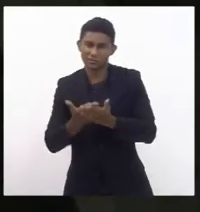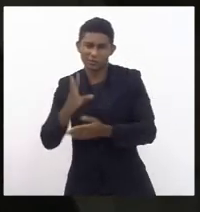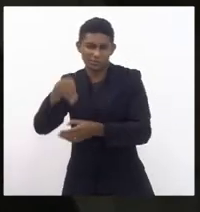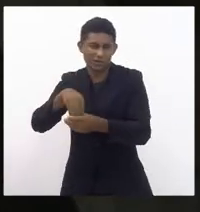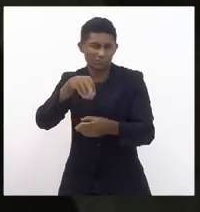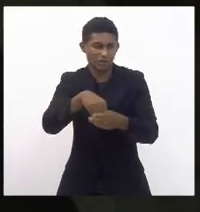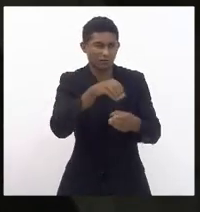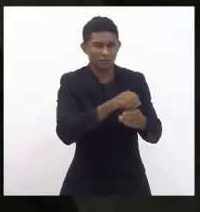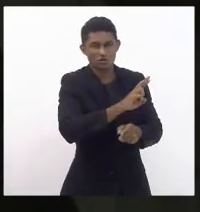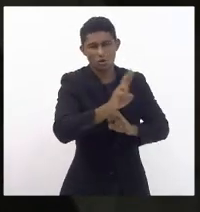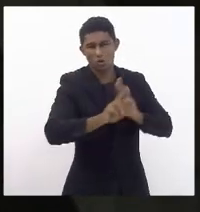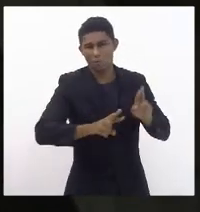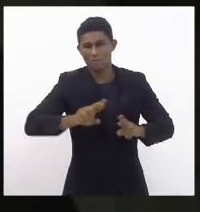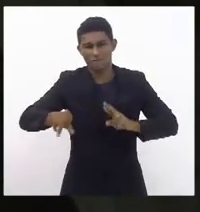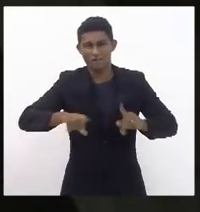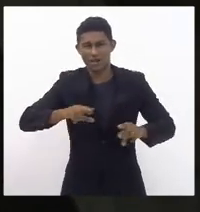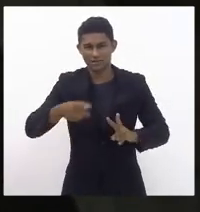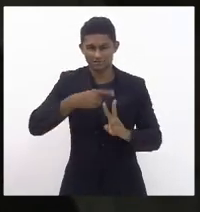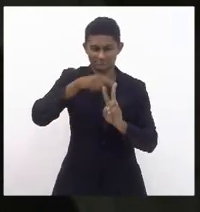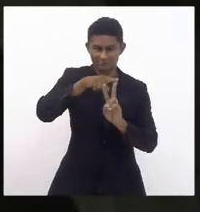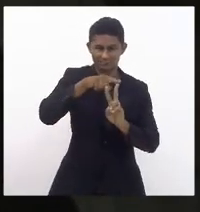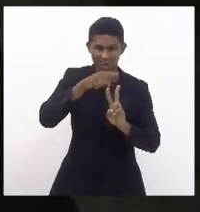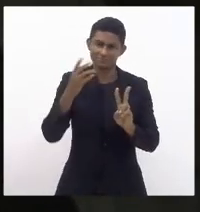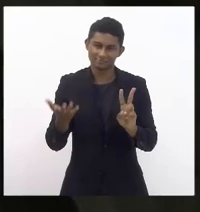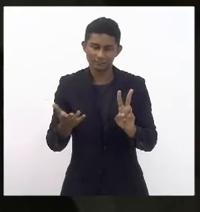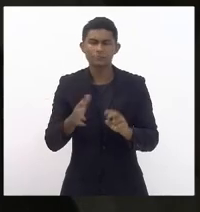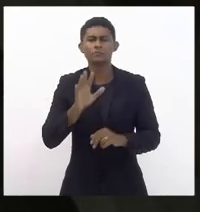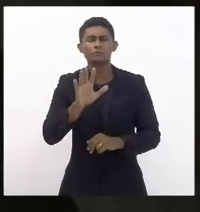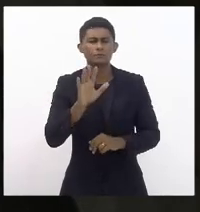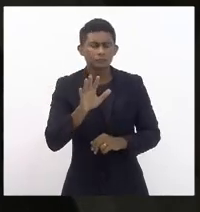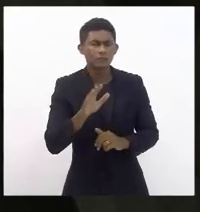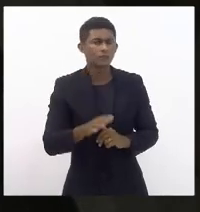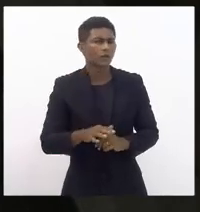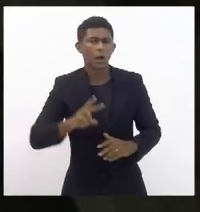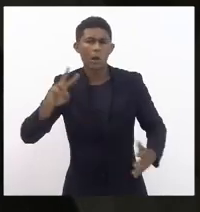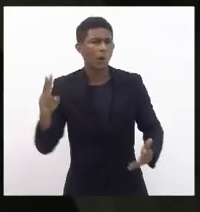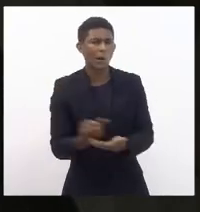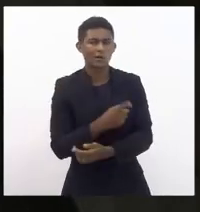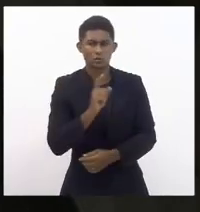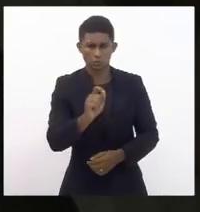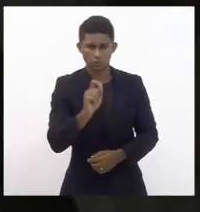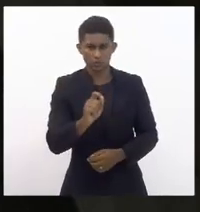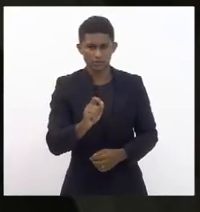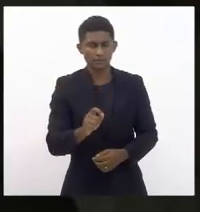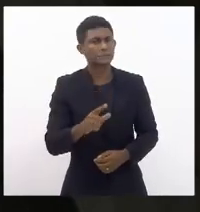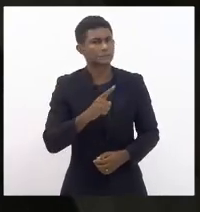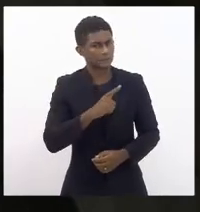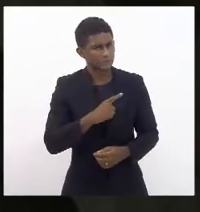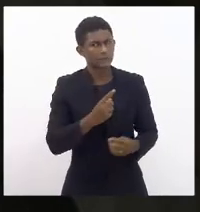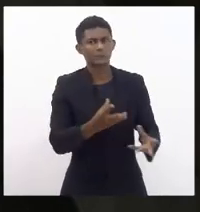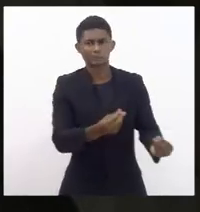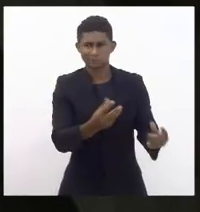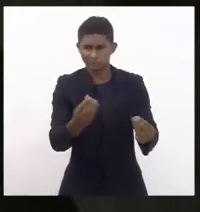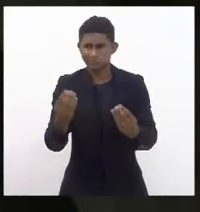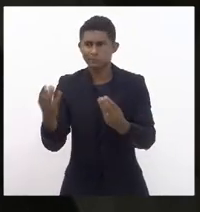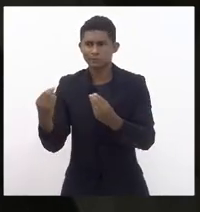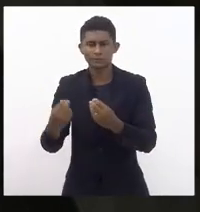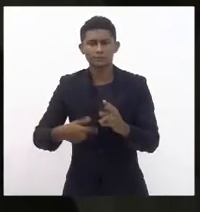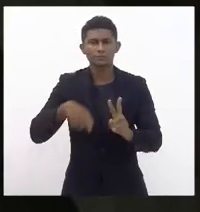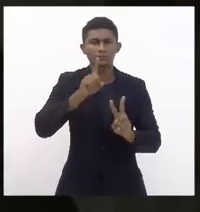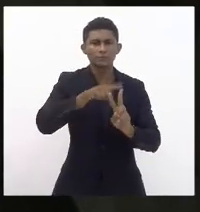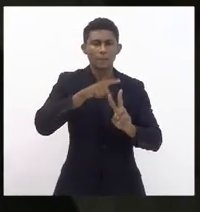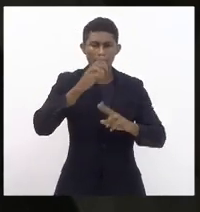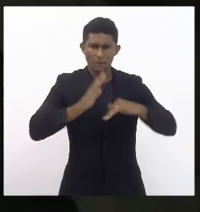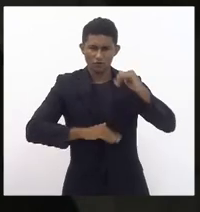rede pública de educação ocorre em muitos casos e esses profissionais de apoio